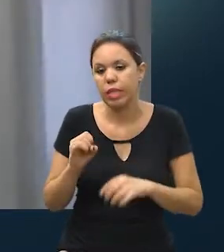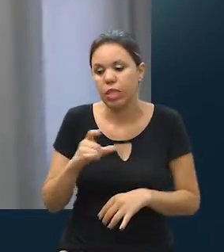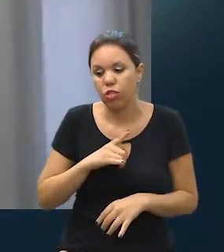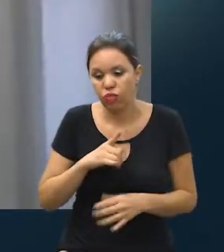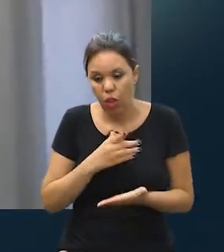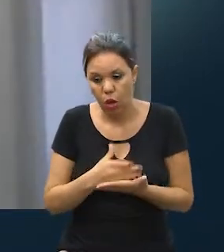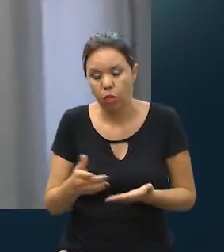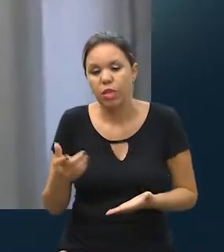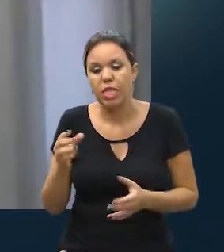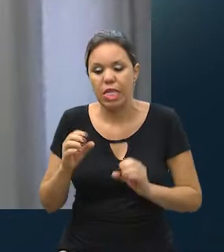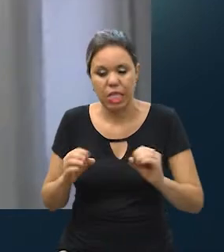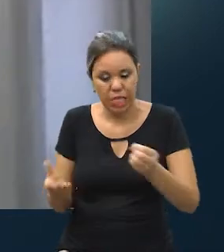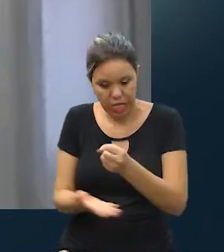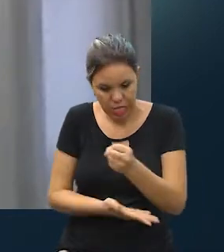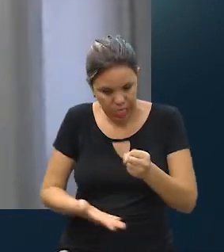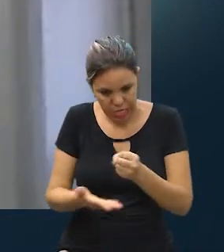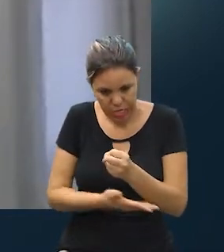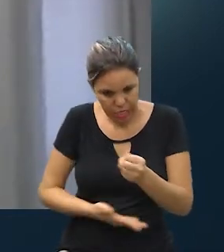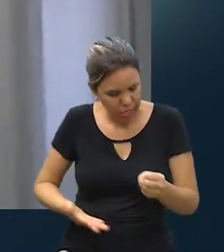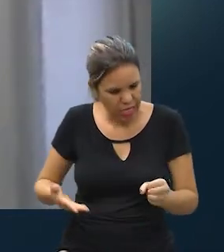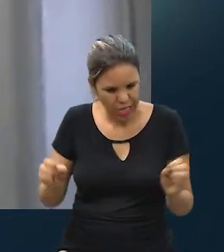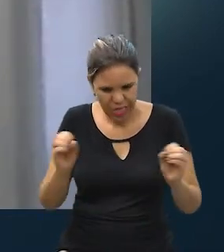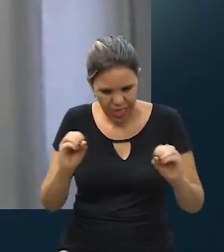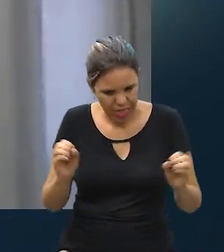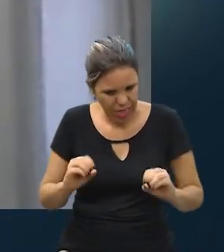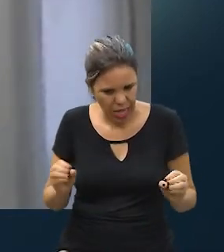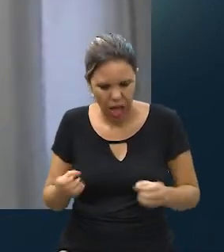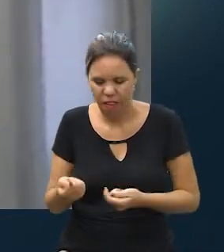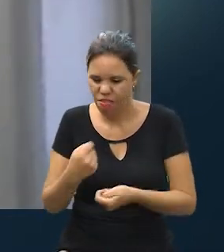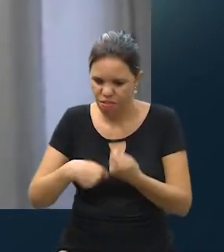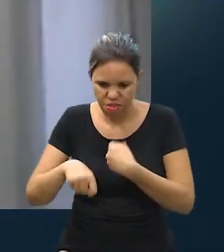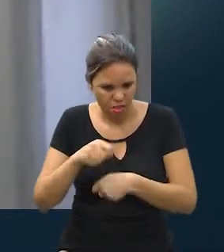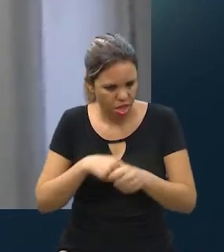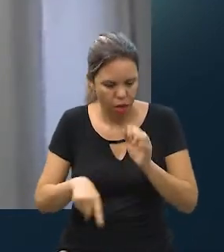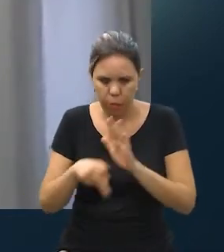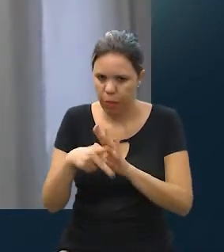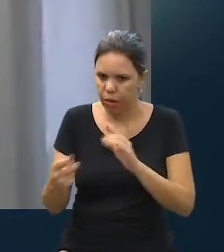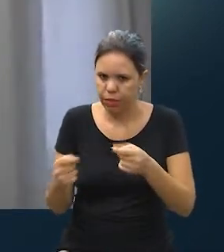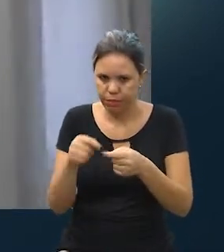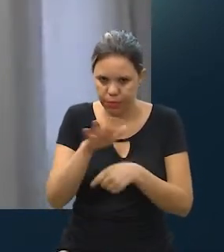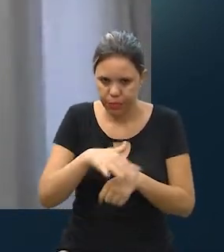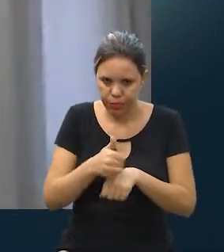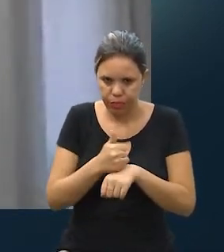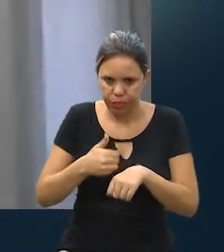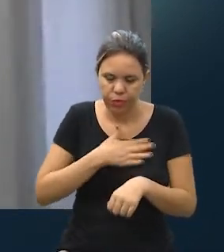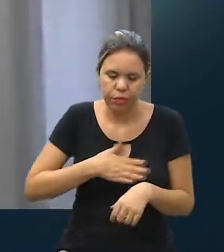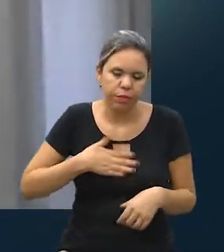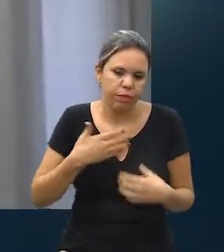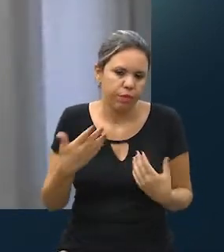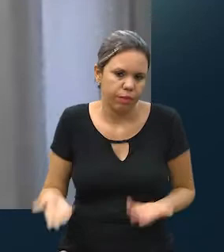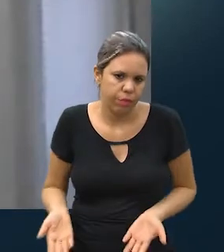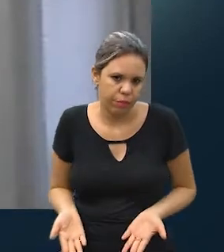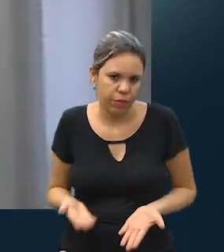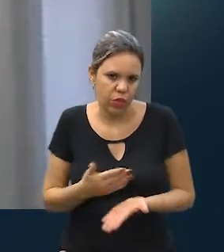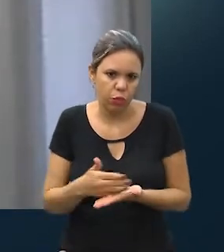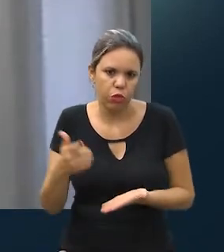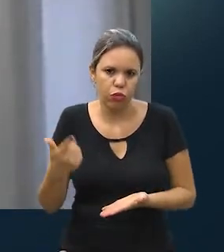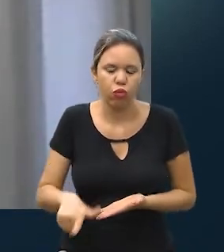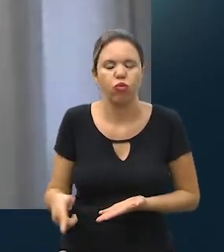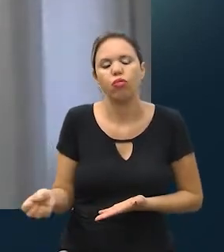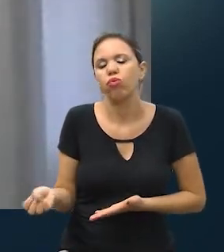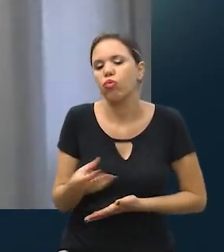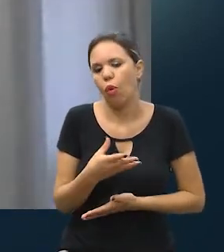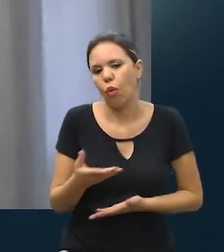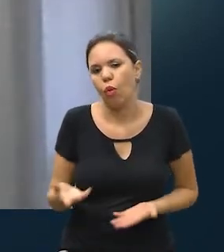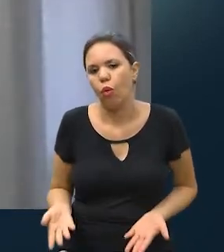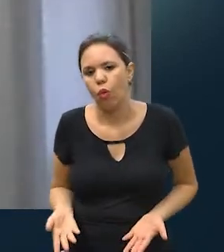que começar do zero, sem um networking apropriado dessas áreas das minhas paixões, começar tudo de